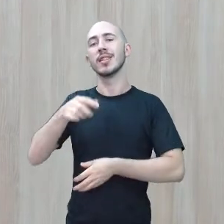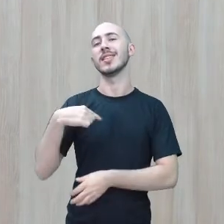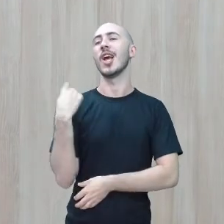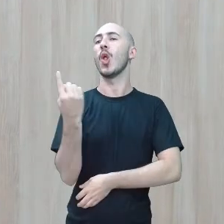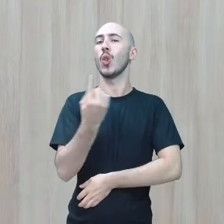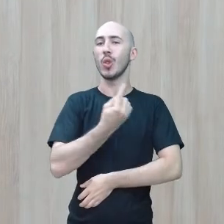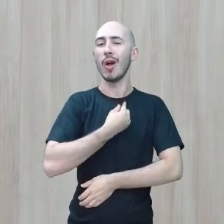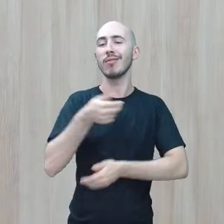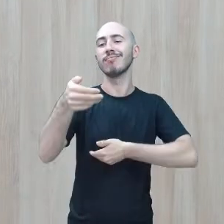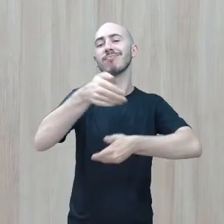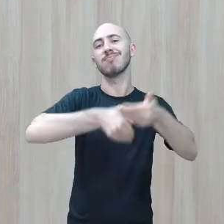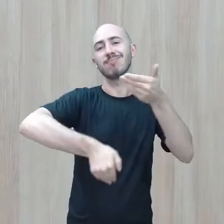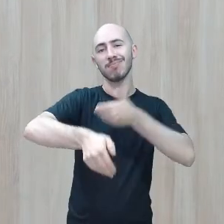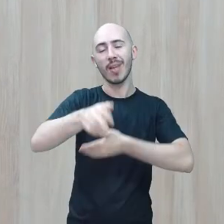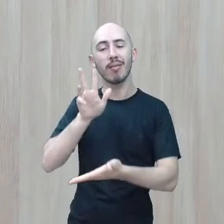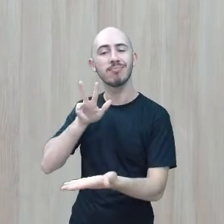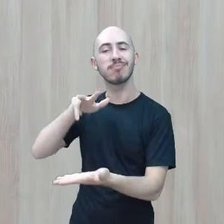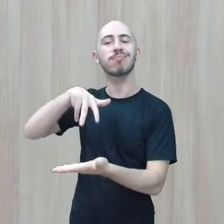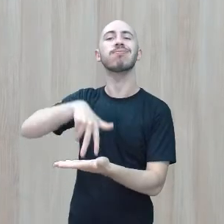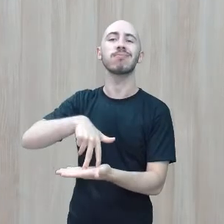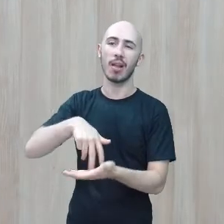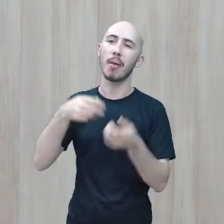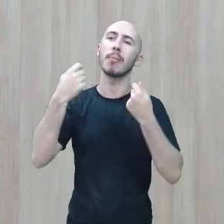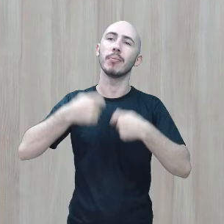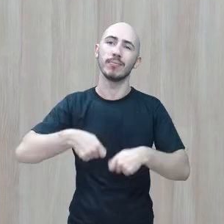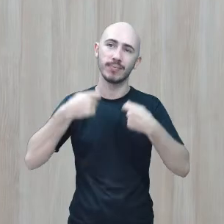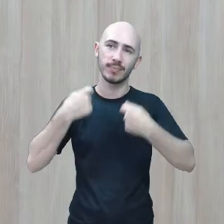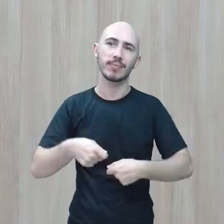tiver essa participação, esse engajamento, né.